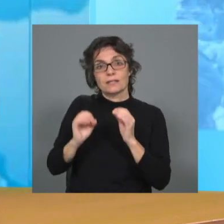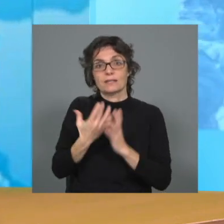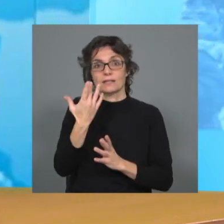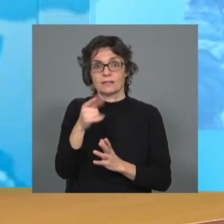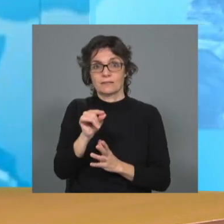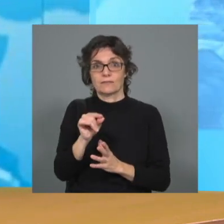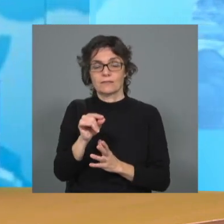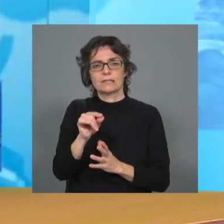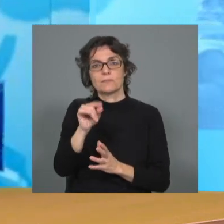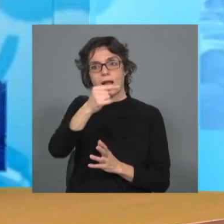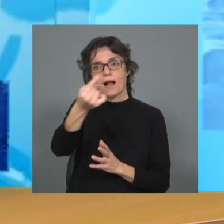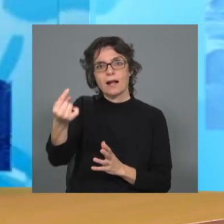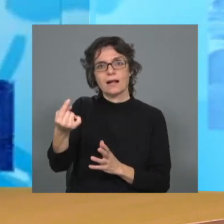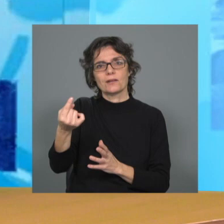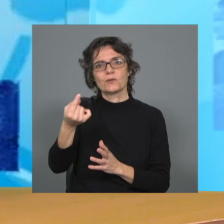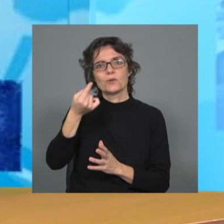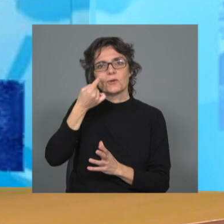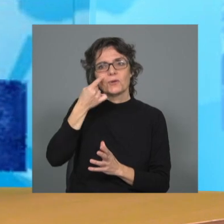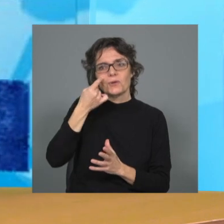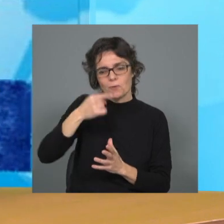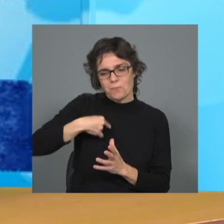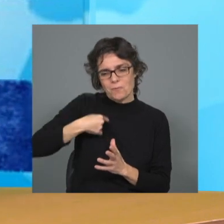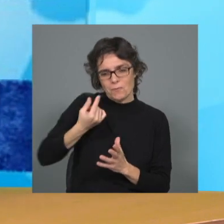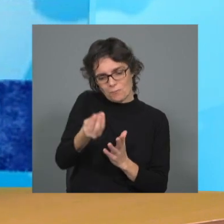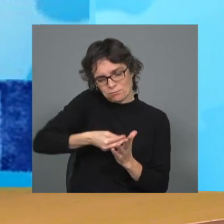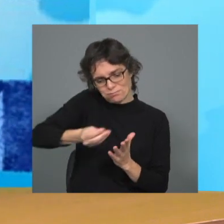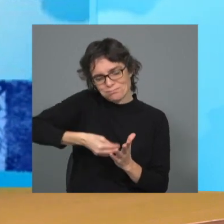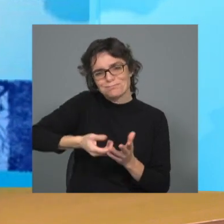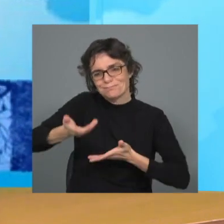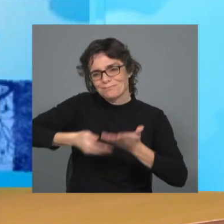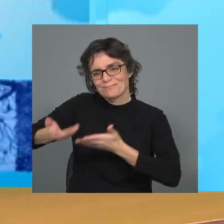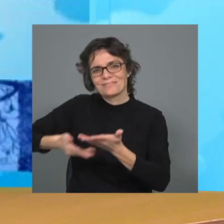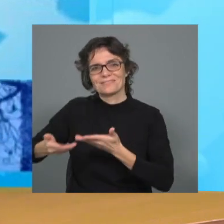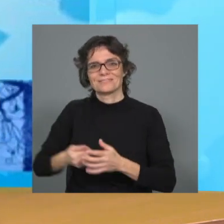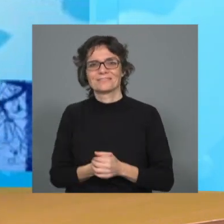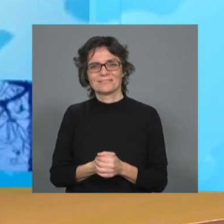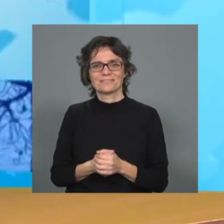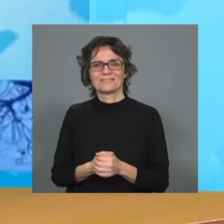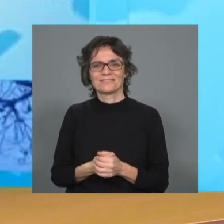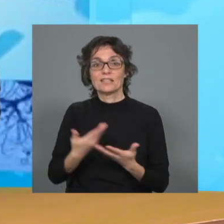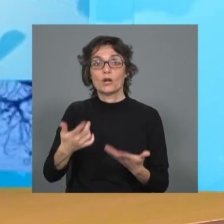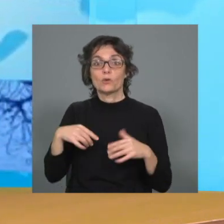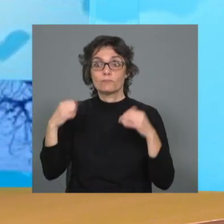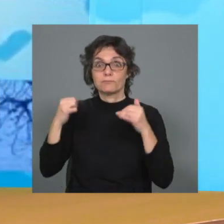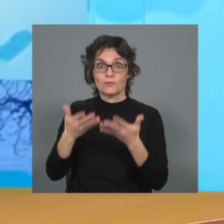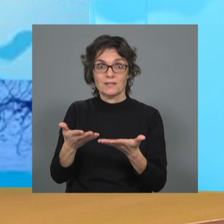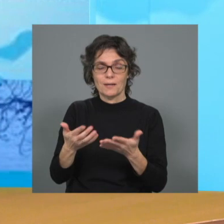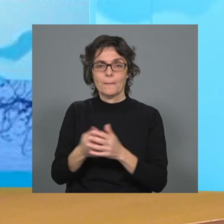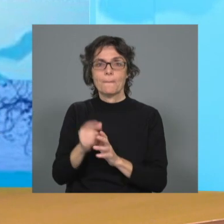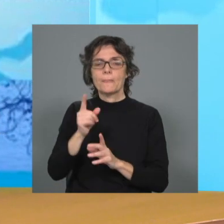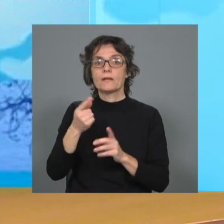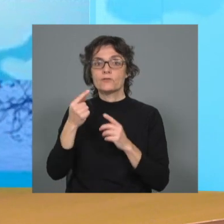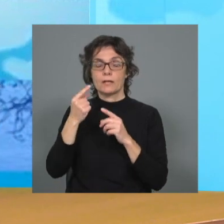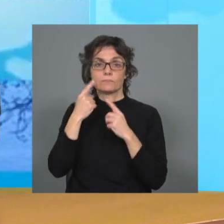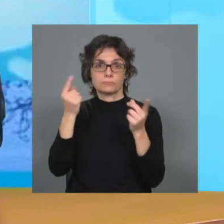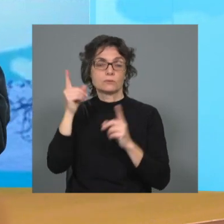eles realmente puderam dar a conhecer e partilhar estes seus sonhos e as suas histórias. Estamos agora em fase de ensaio, já temos estreia marcada, vai